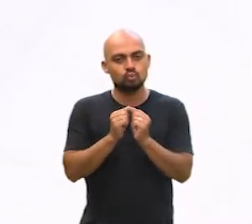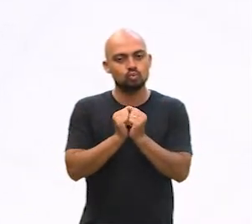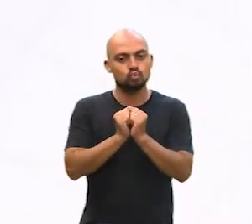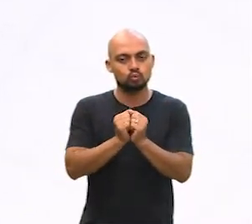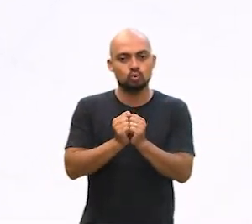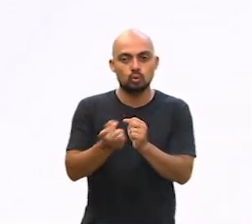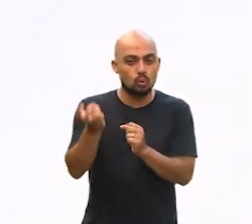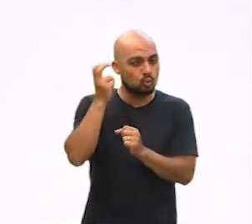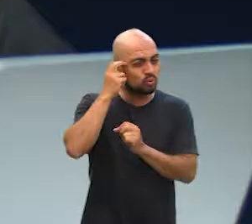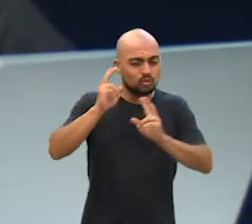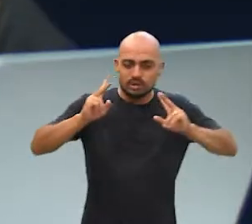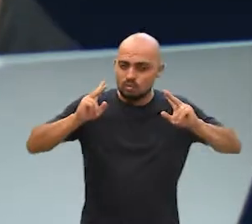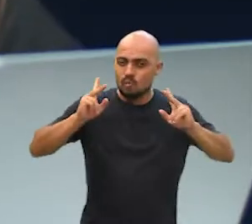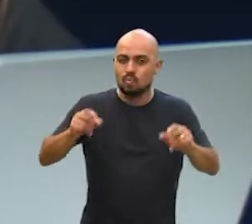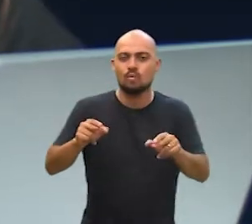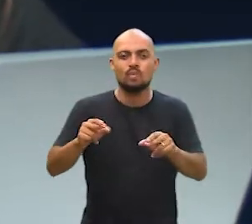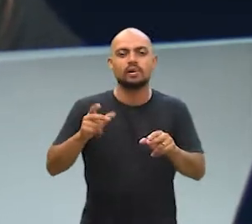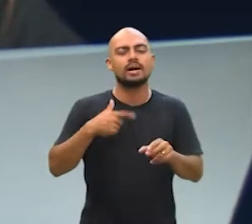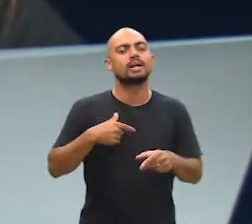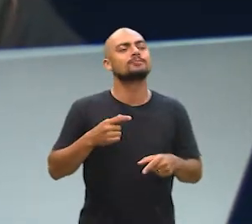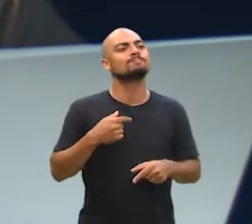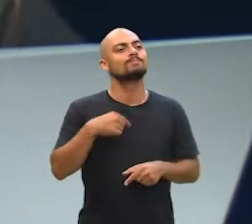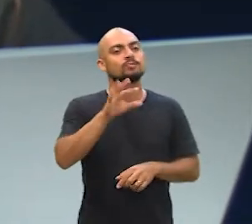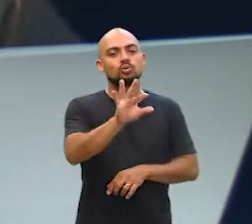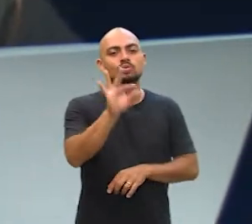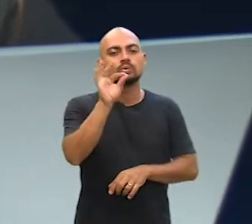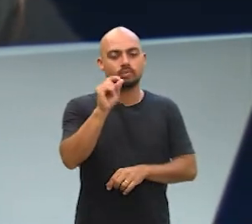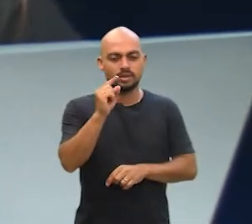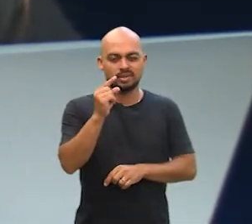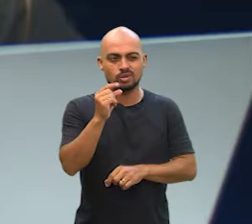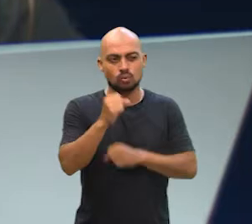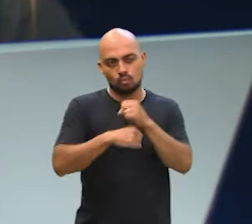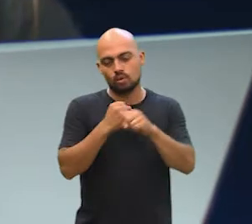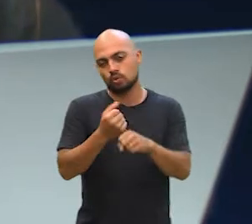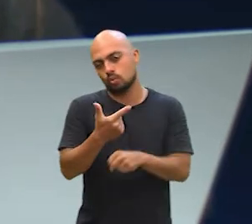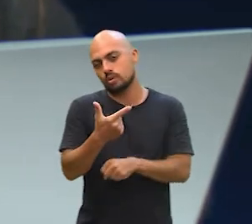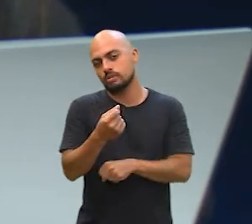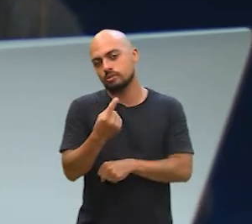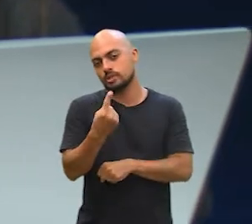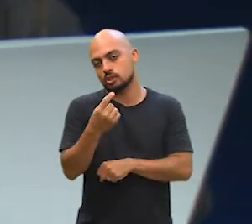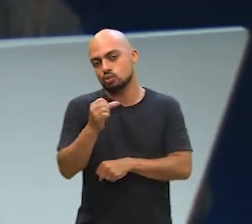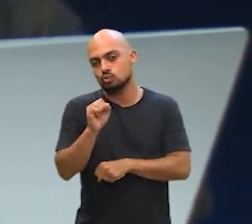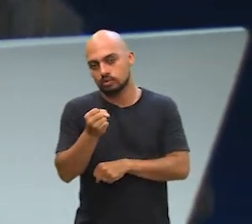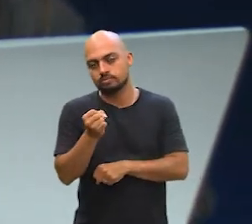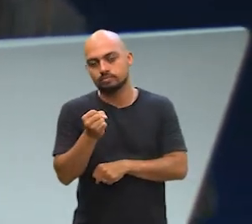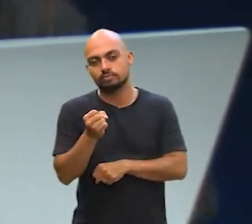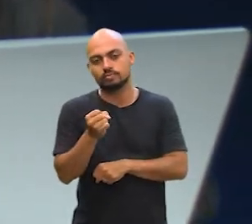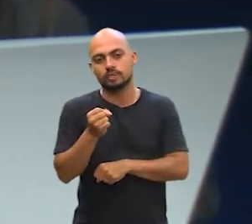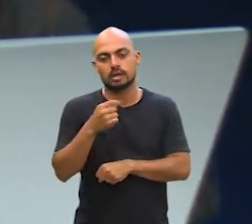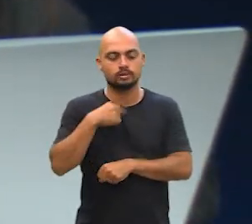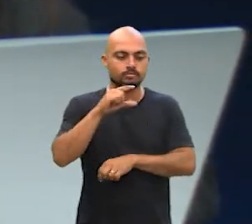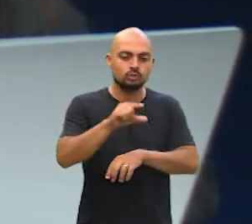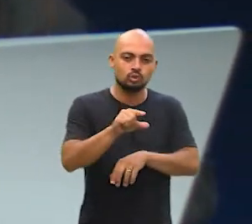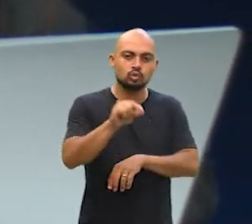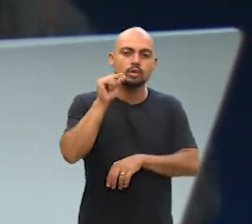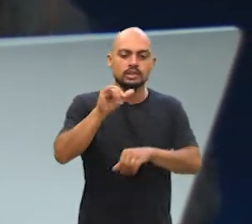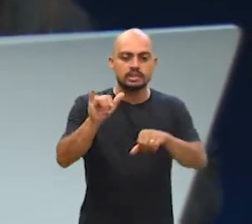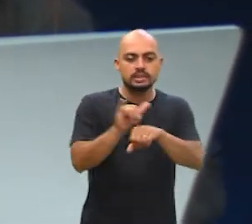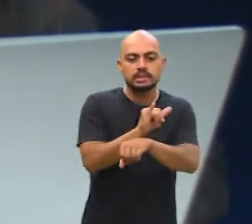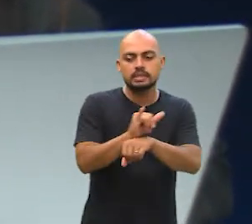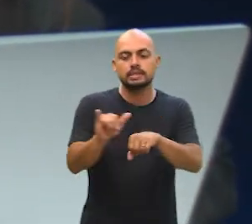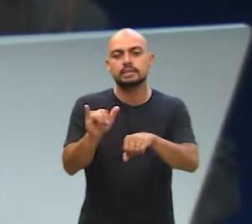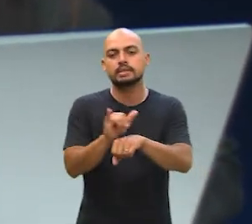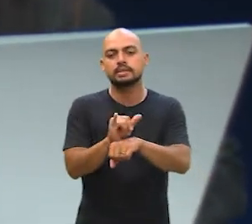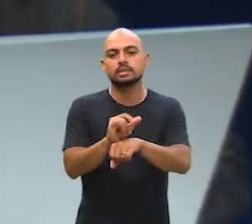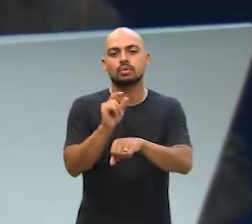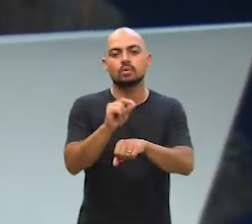cultura. E aí a gente decidiu, em finalzinho de 2018, né, depois desses 2 anos em Belo Horizonte, e por questões estratégicas